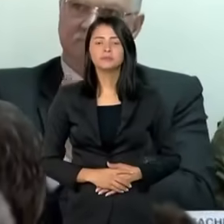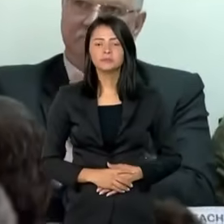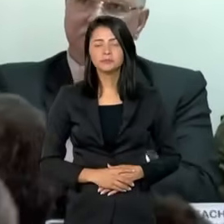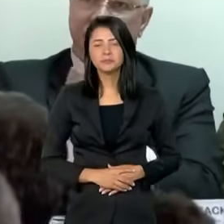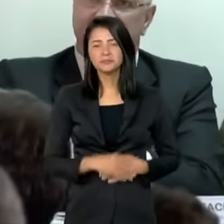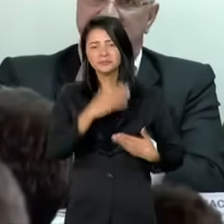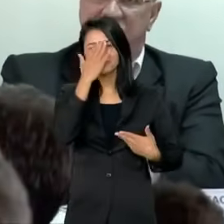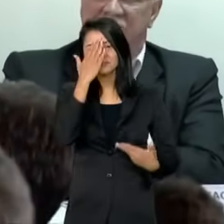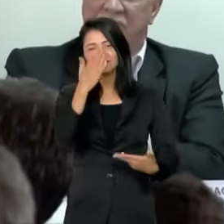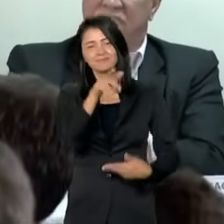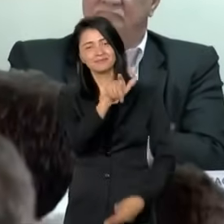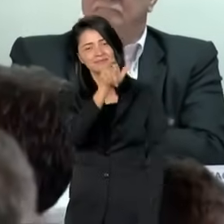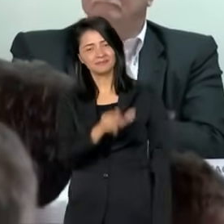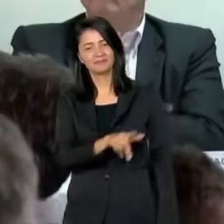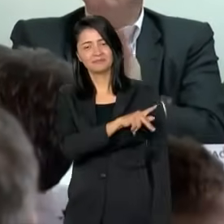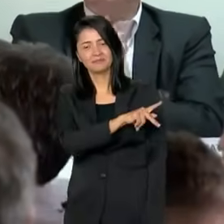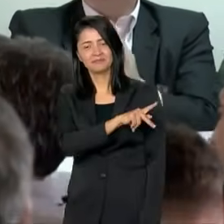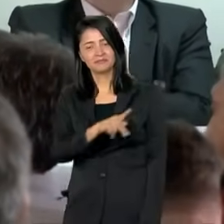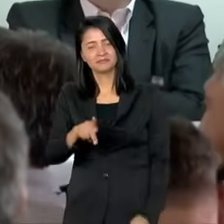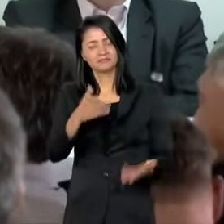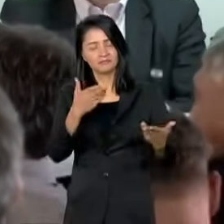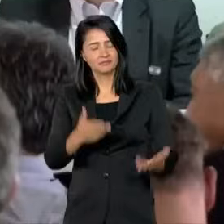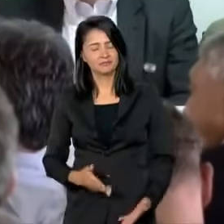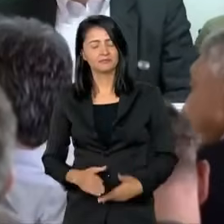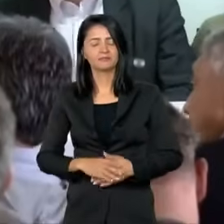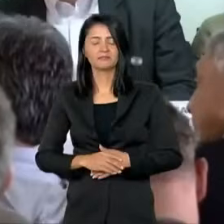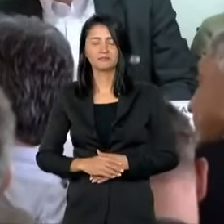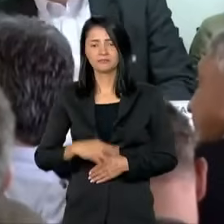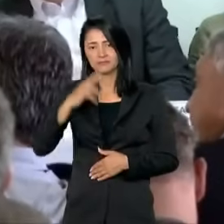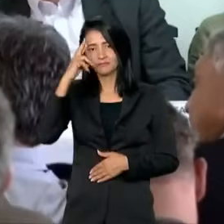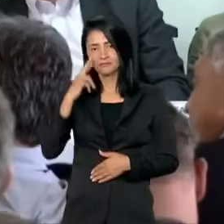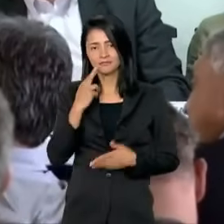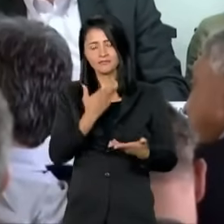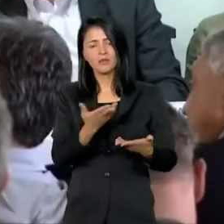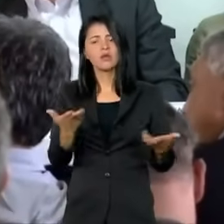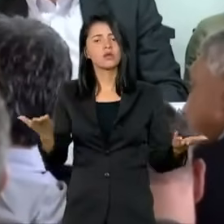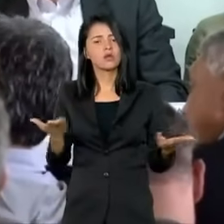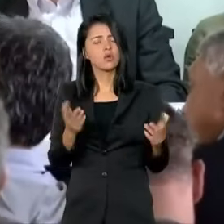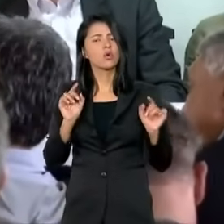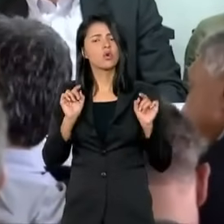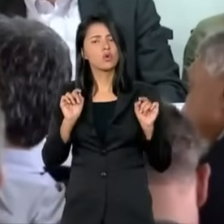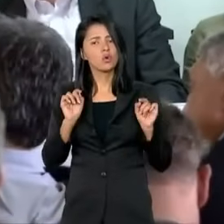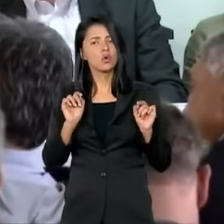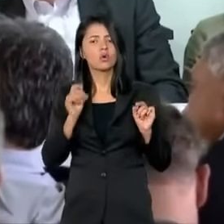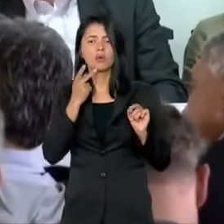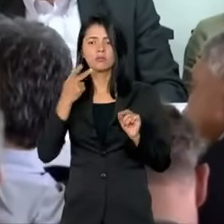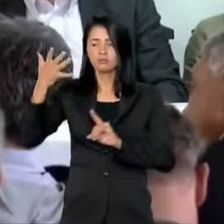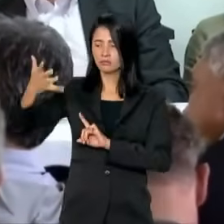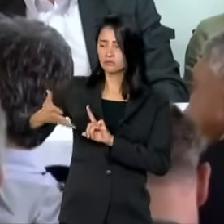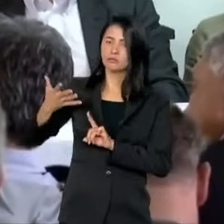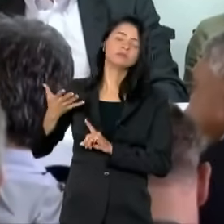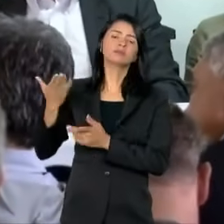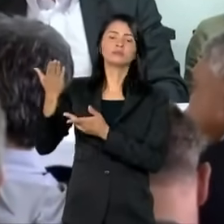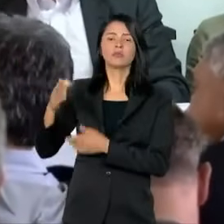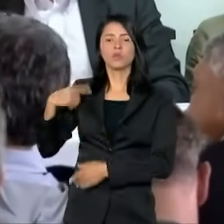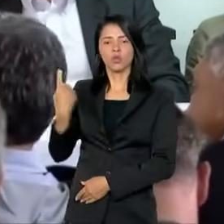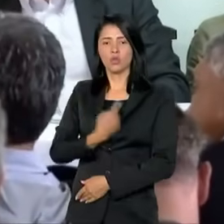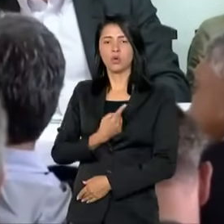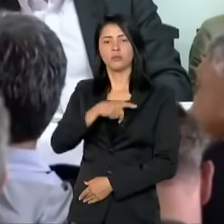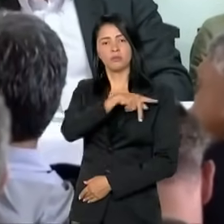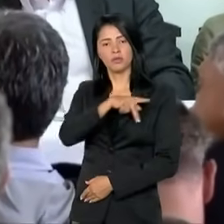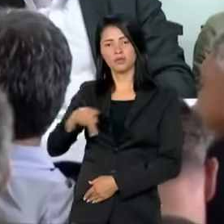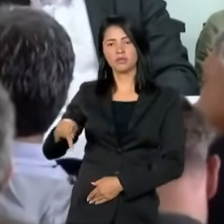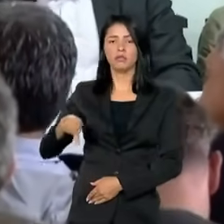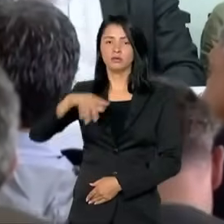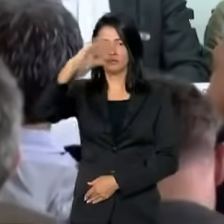Obrigado, presidente Rodrigo Pacheco. Agora, então, vamos ouvir a palavra do nosso presidente da